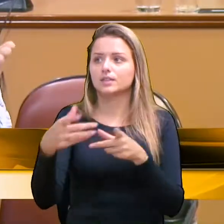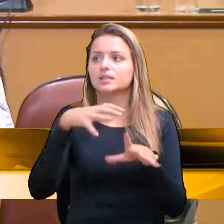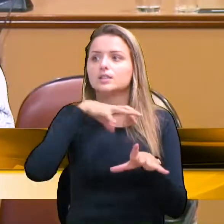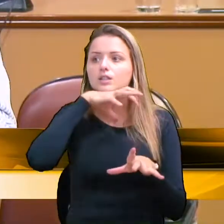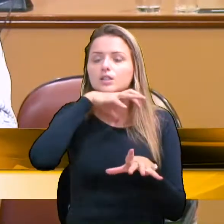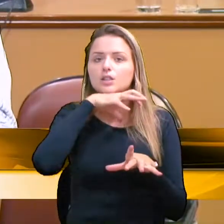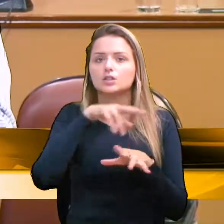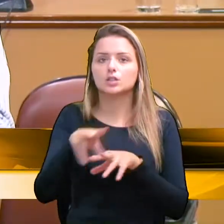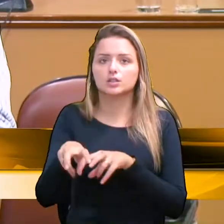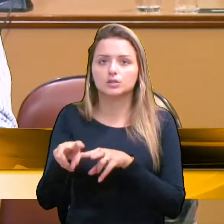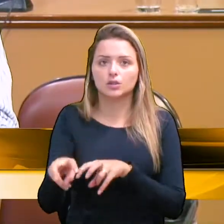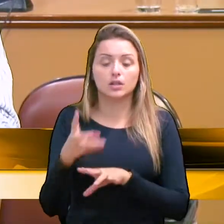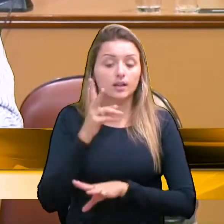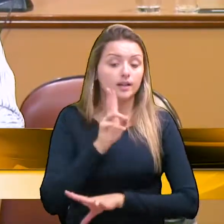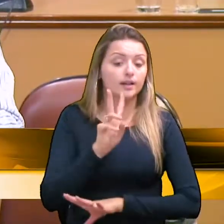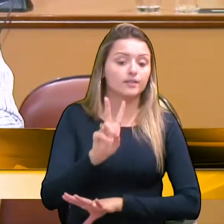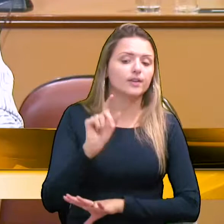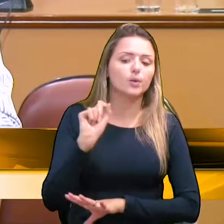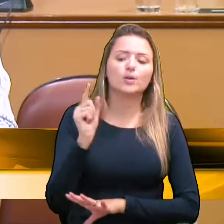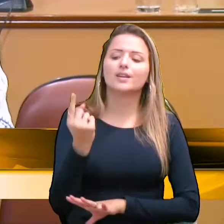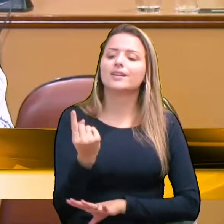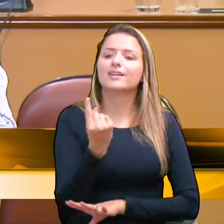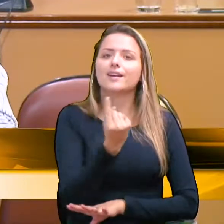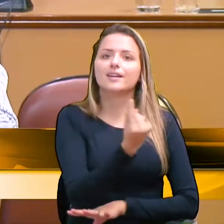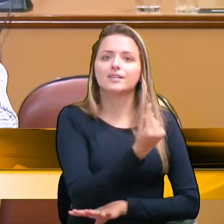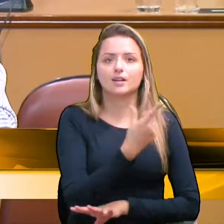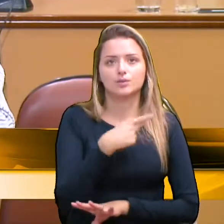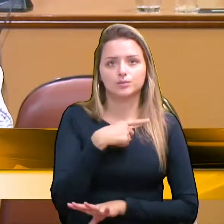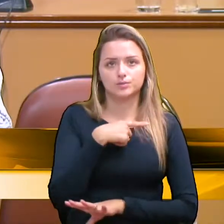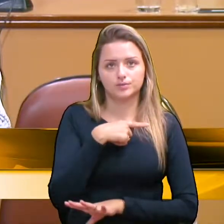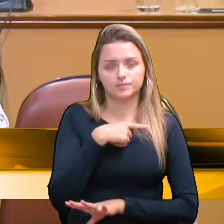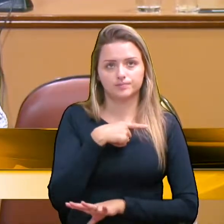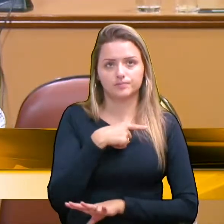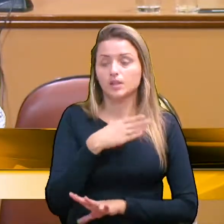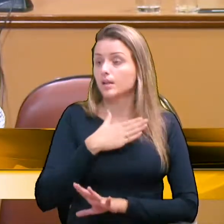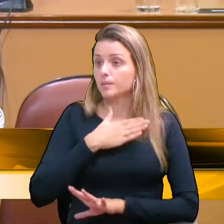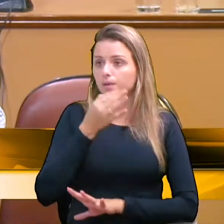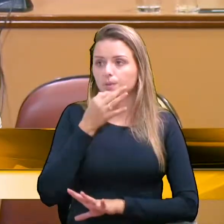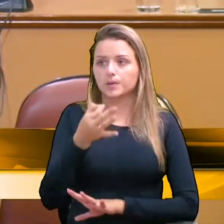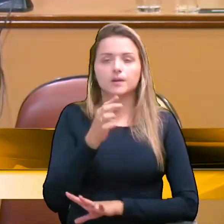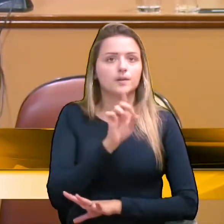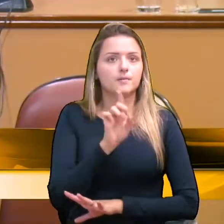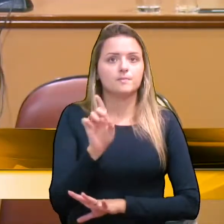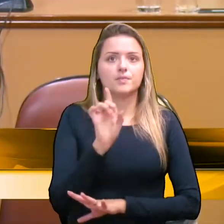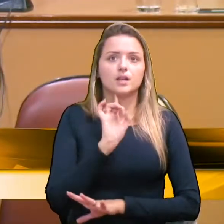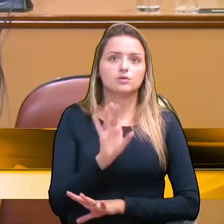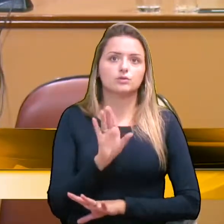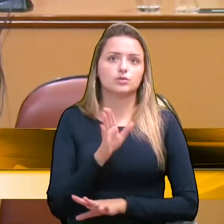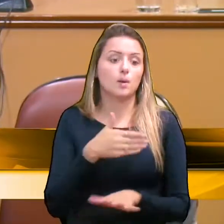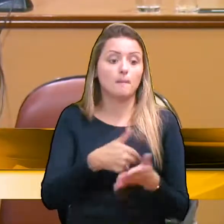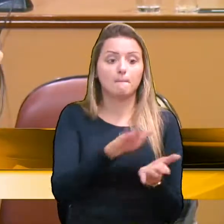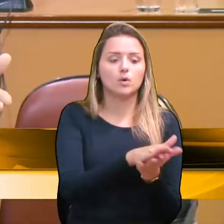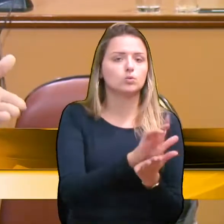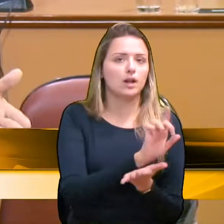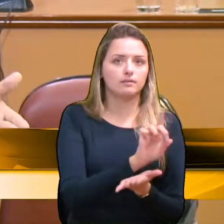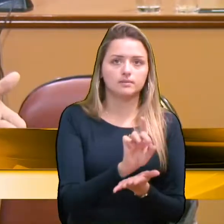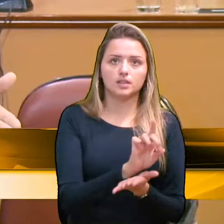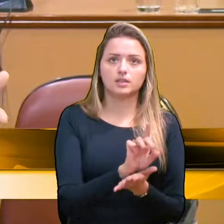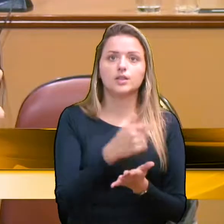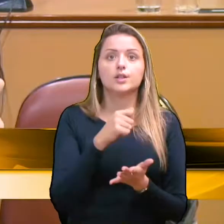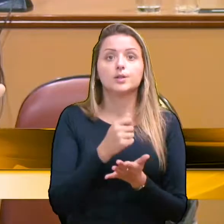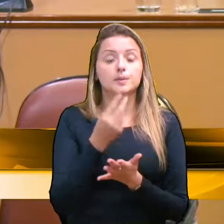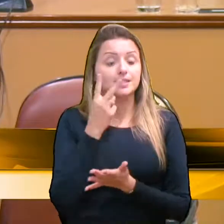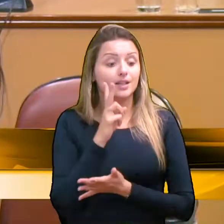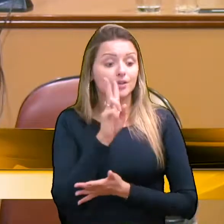veja a situação de cada um. Essa seria a minha opinião. Não é simplesmente chegar ali e punir, tem que ver cada situação,